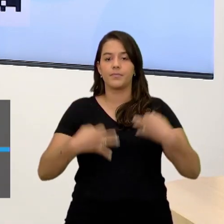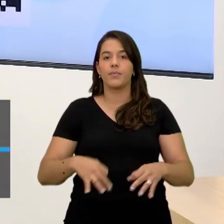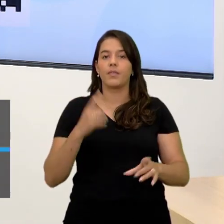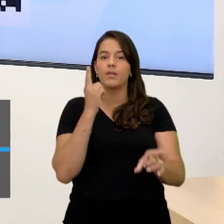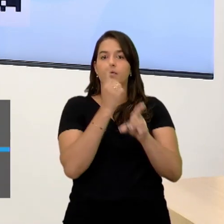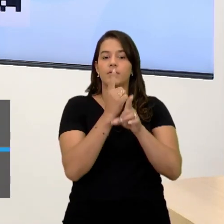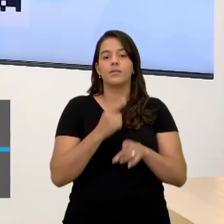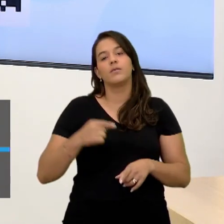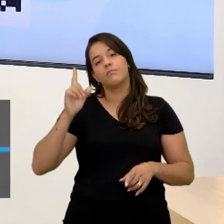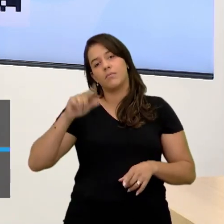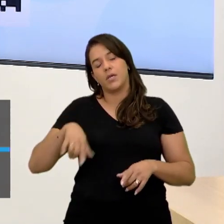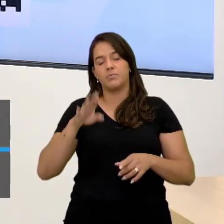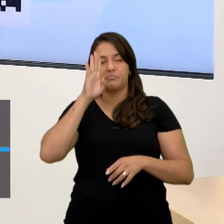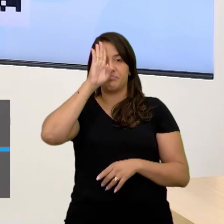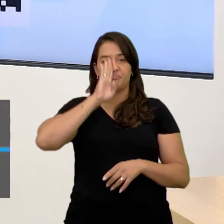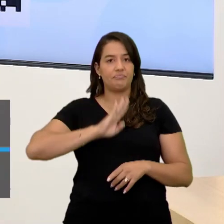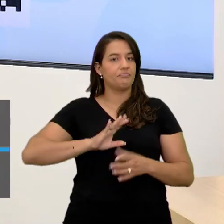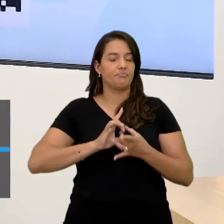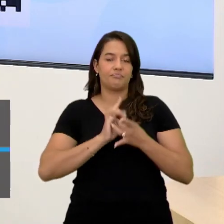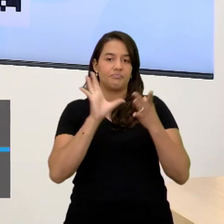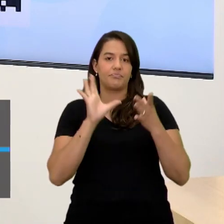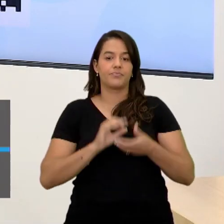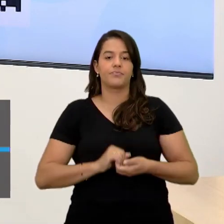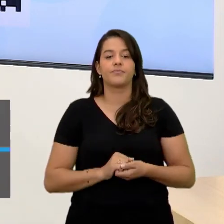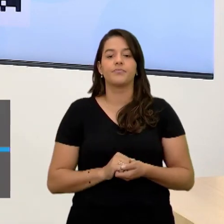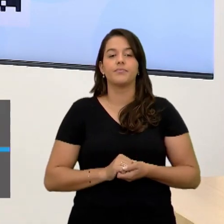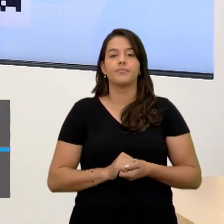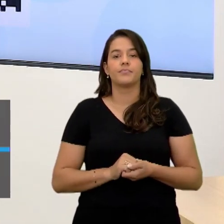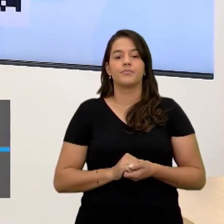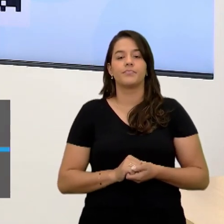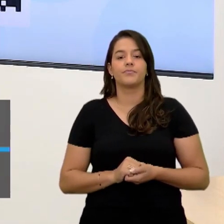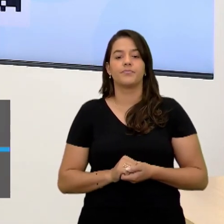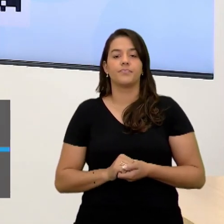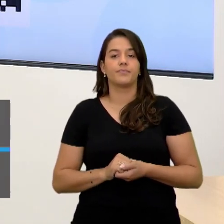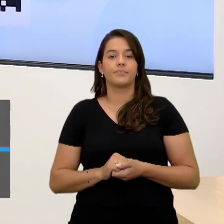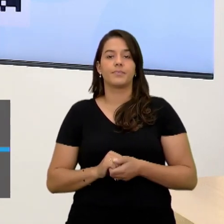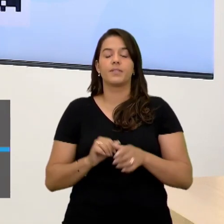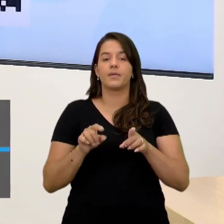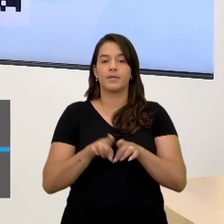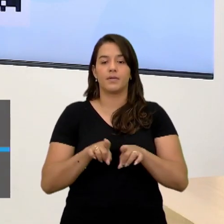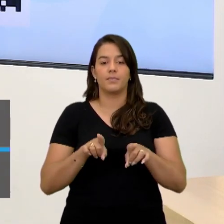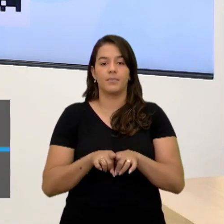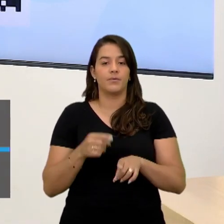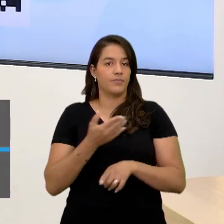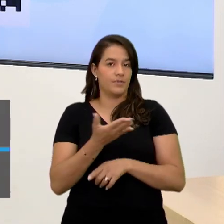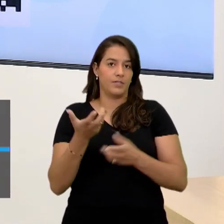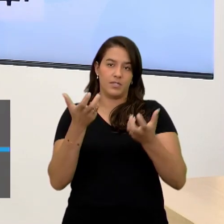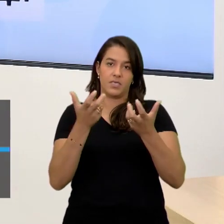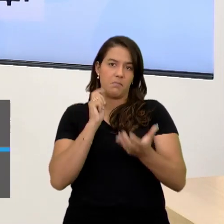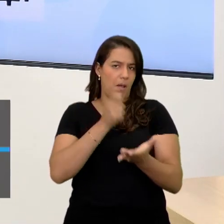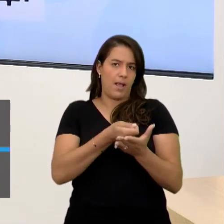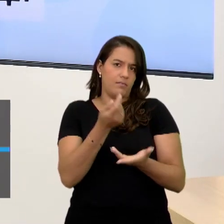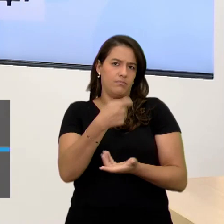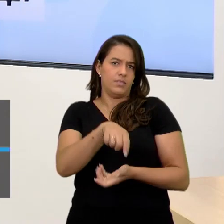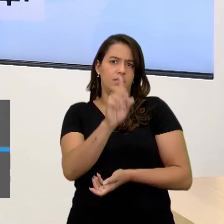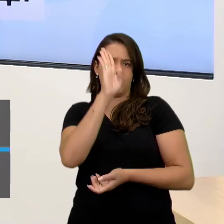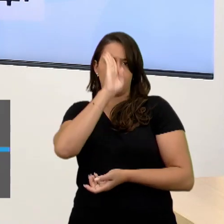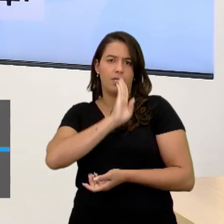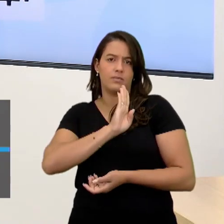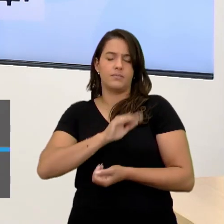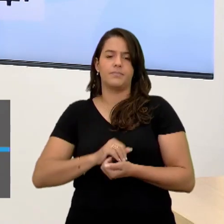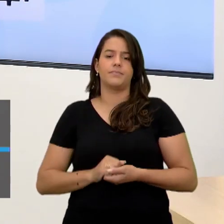É gratuito, tá bom? Então não custa nada. Aliás, gente, preferência para material gratuito, tá bom? Recursos